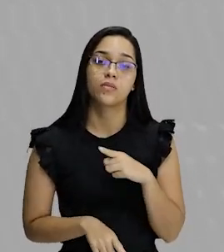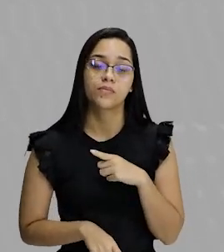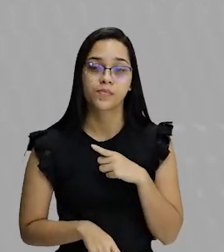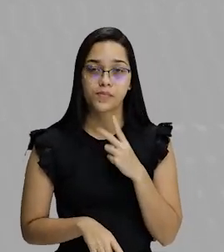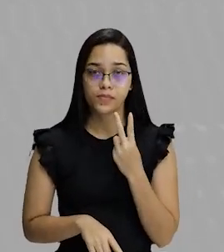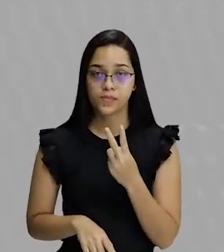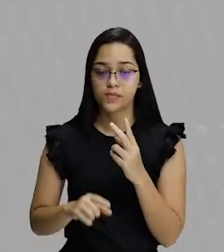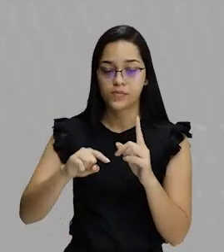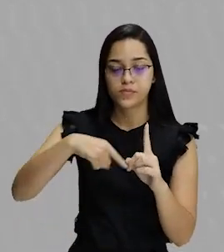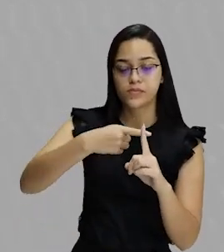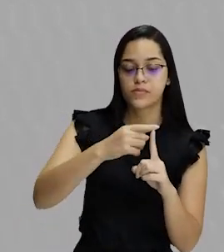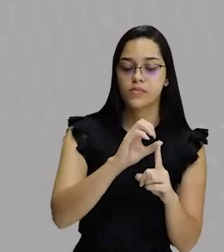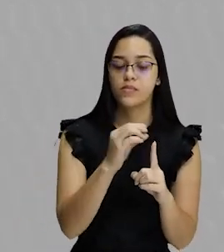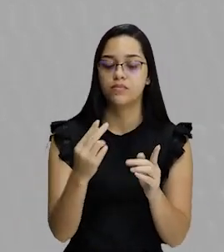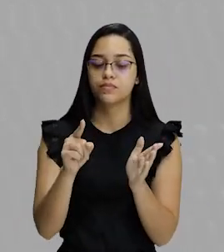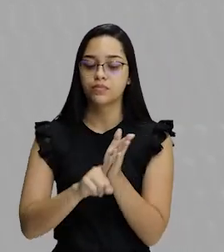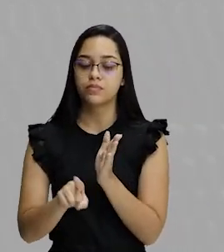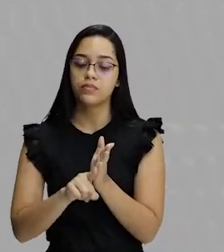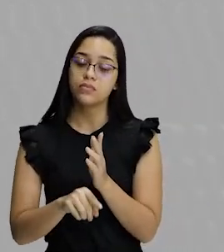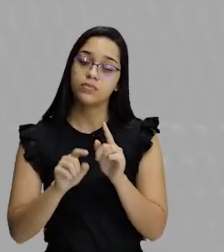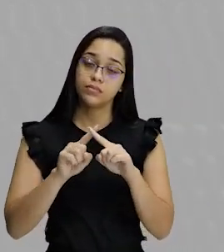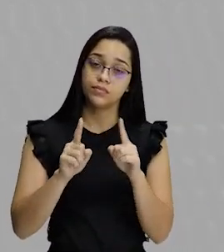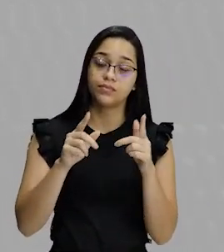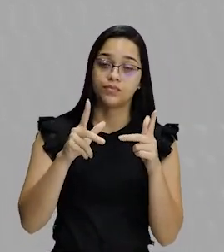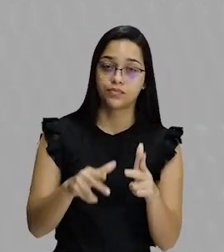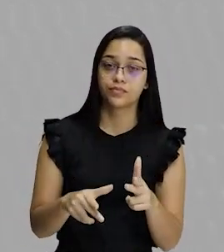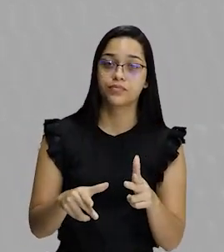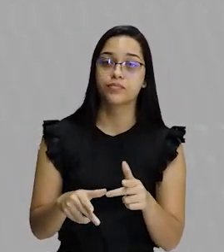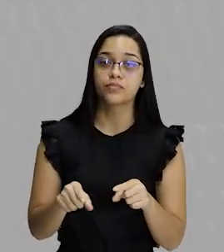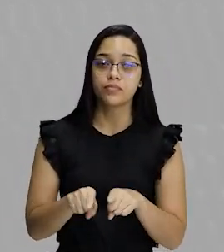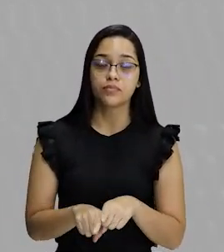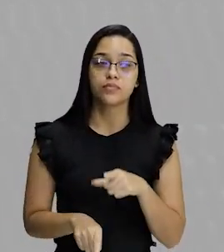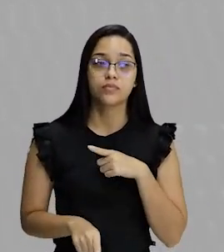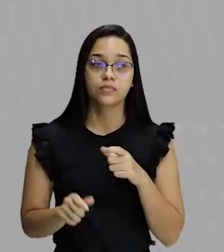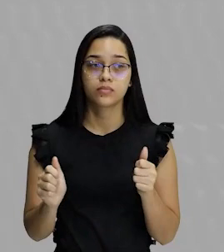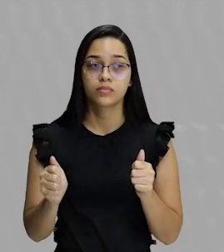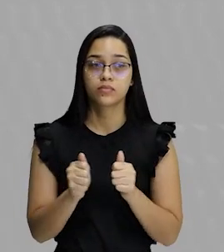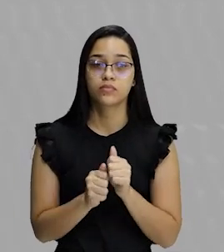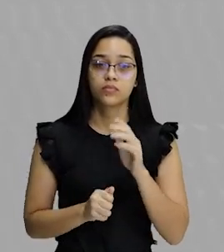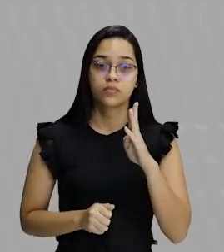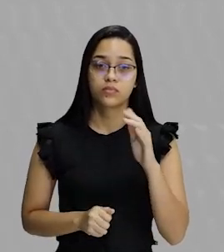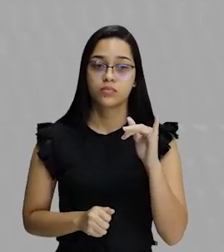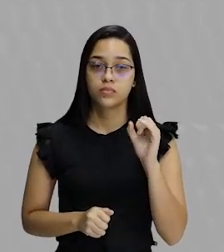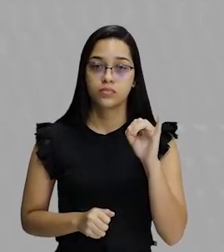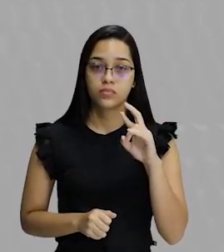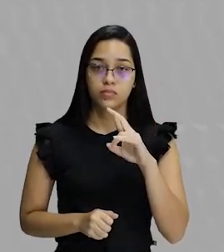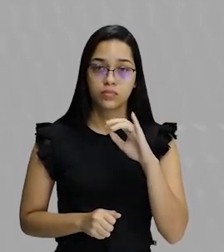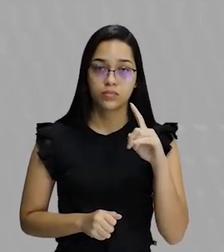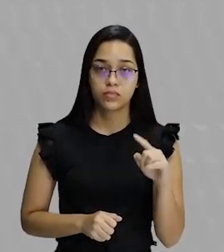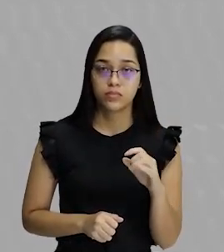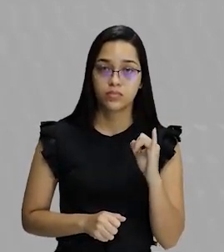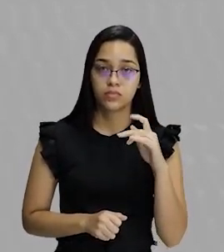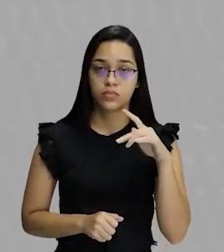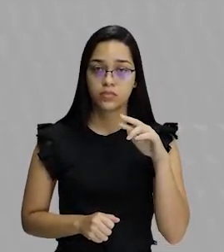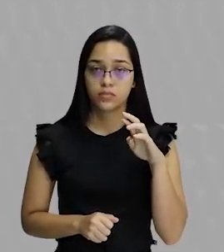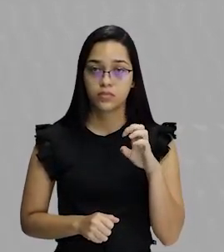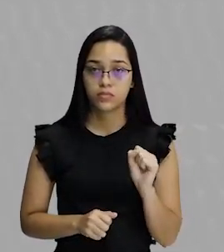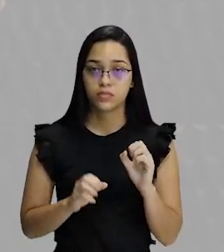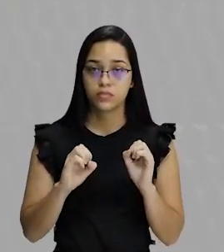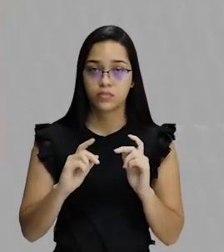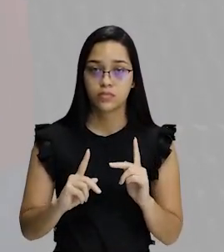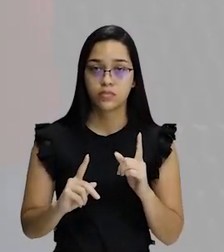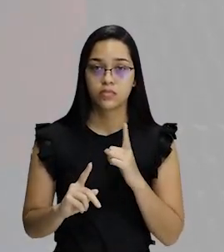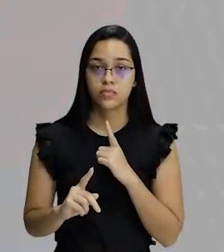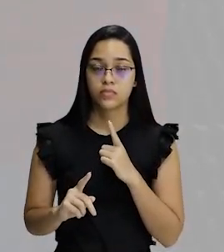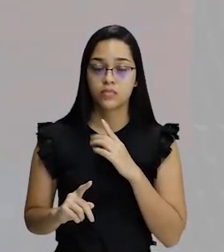os dois positivos ou os dois negativos, mas forem iguais, eles fazem parte da bissetriz dos quadrantes ímpares. Tá?